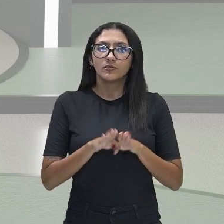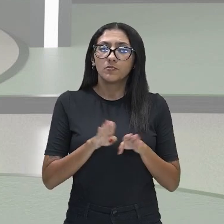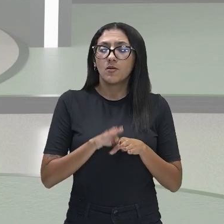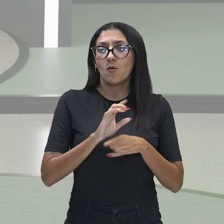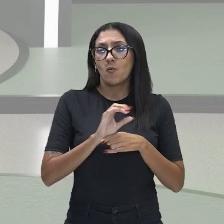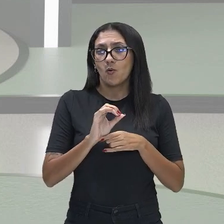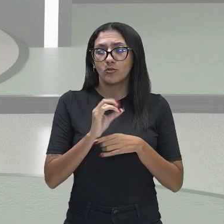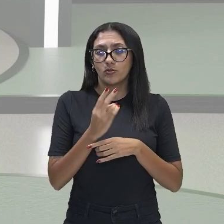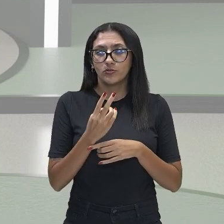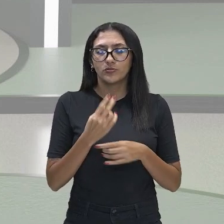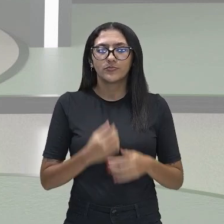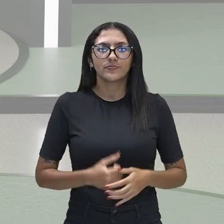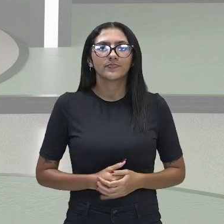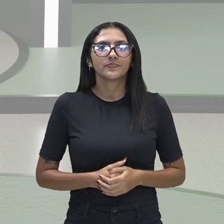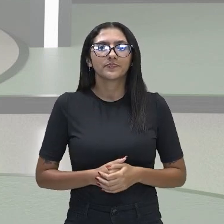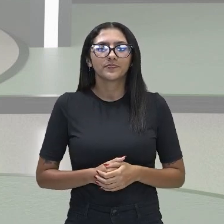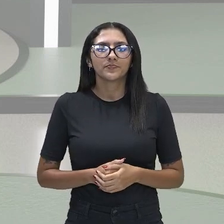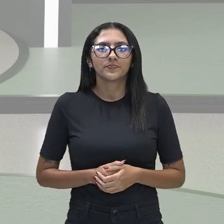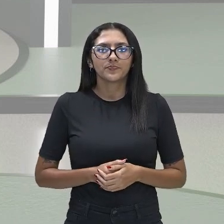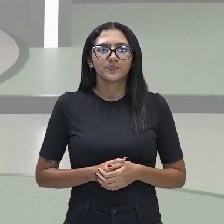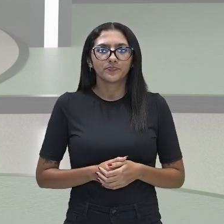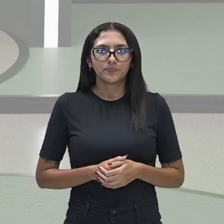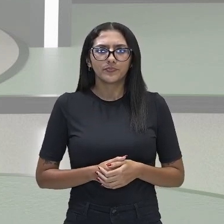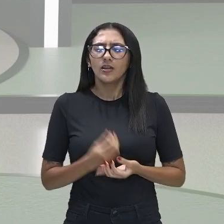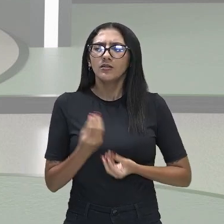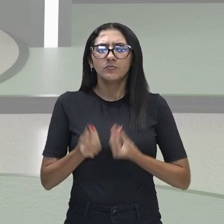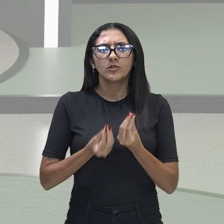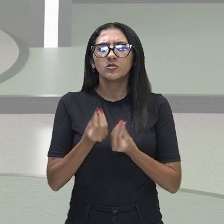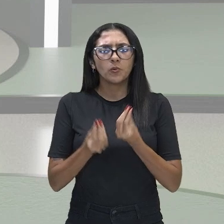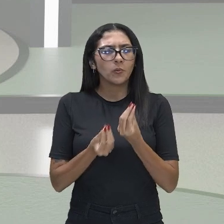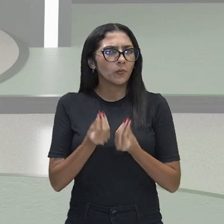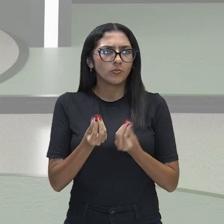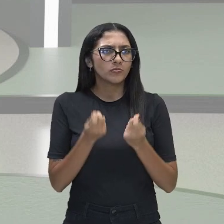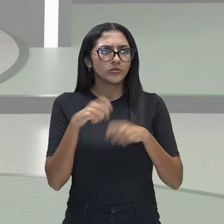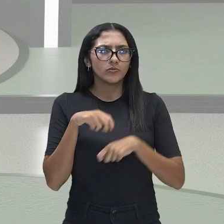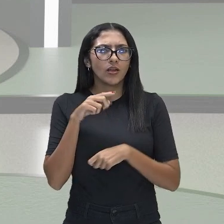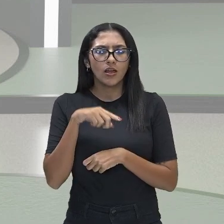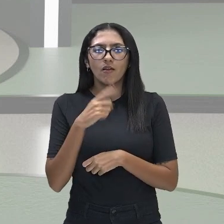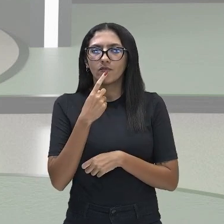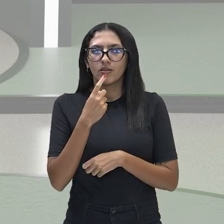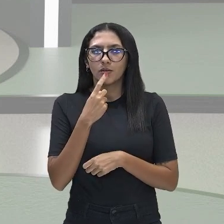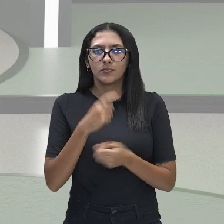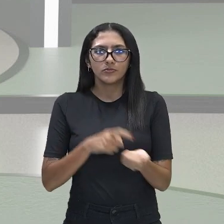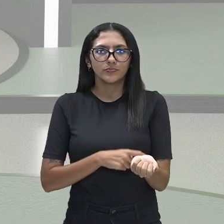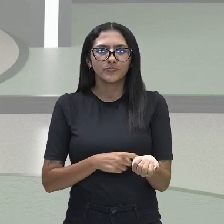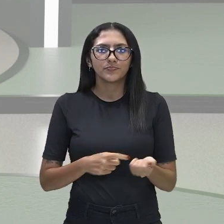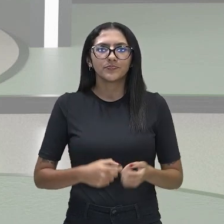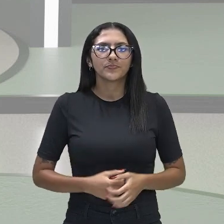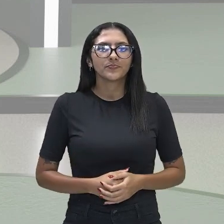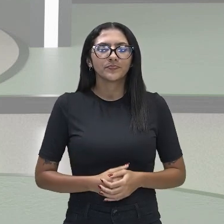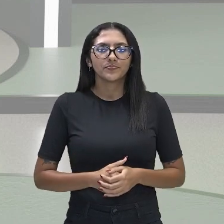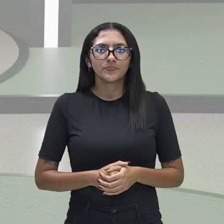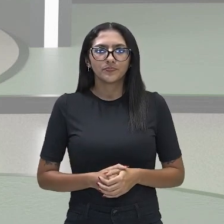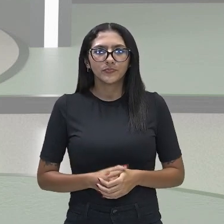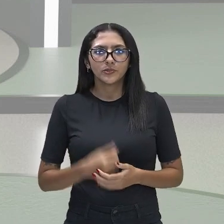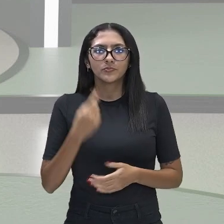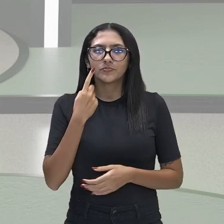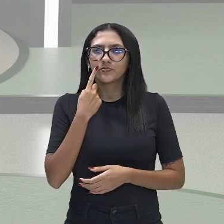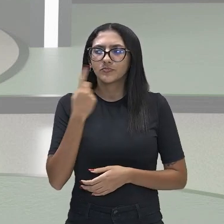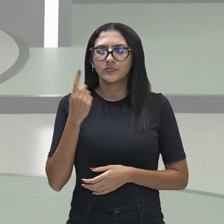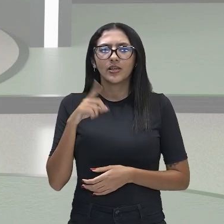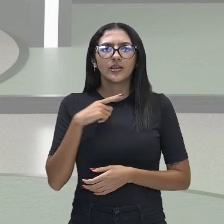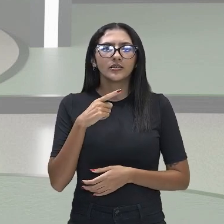oxigênio, certo? Mas por quê? Como que ele consegue fazer isso? Você está vendo aqui? O nosso sangue tem